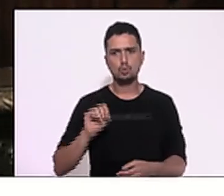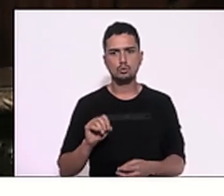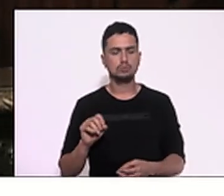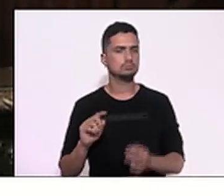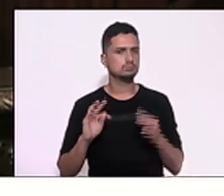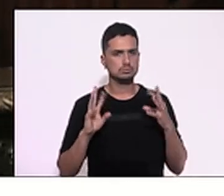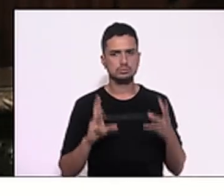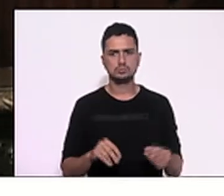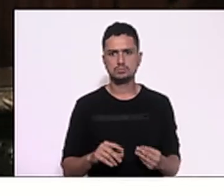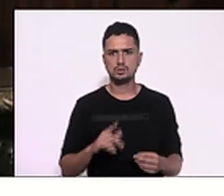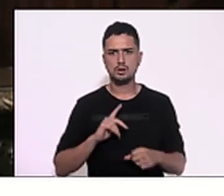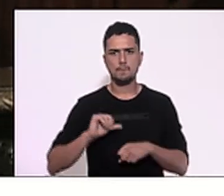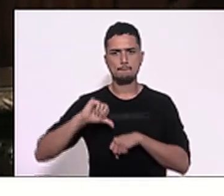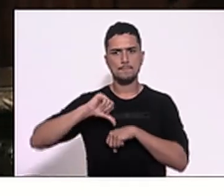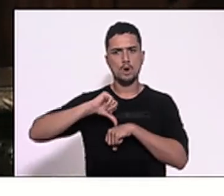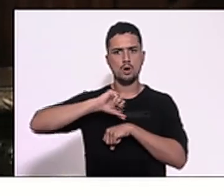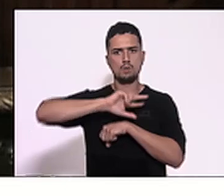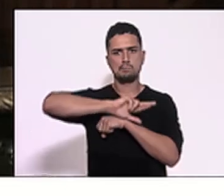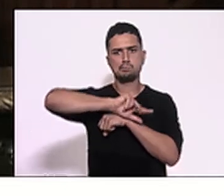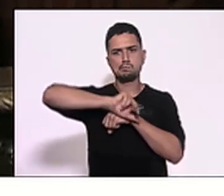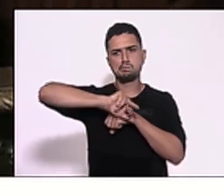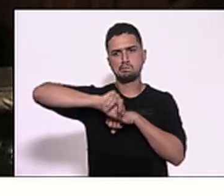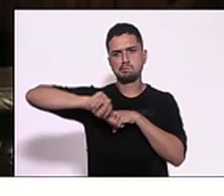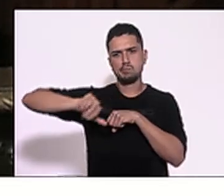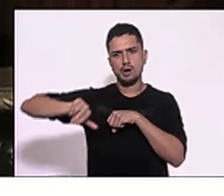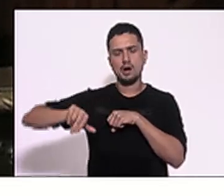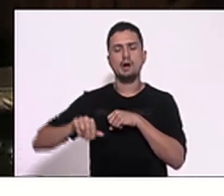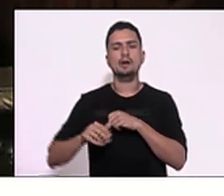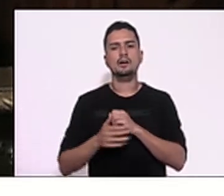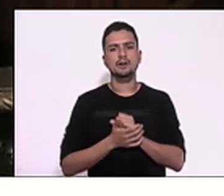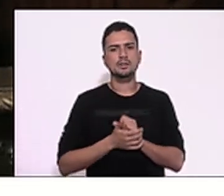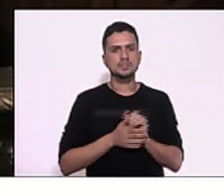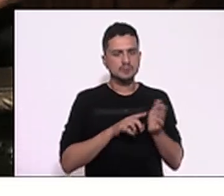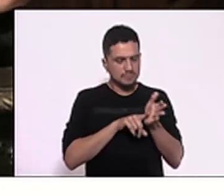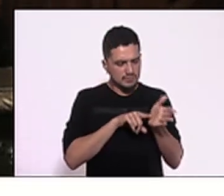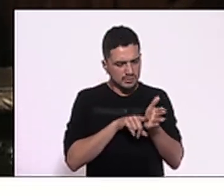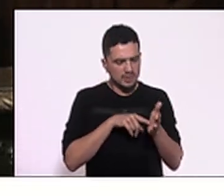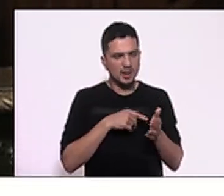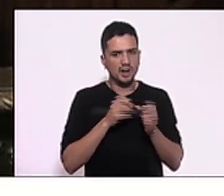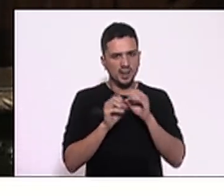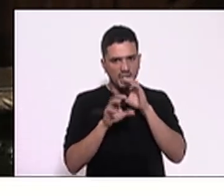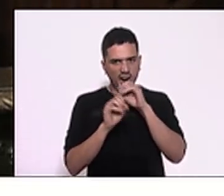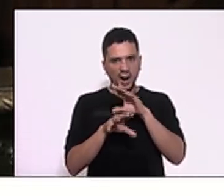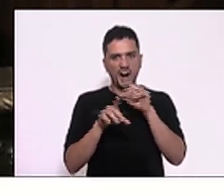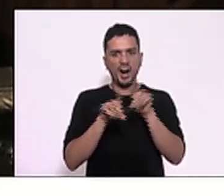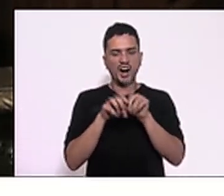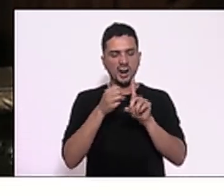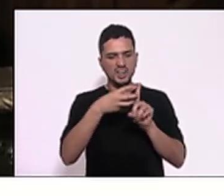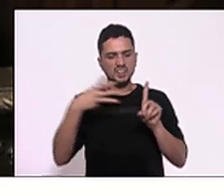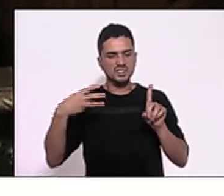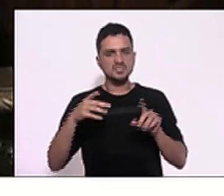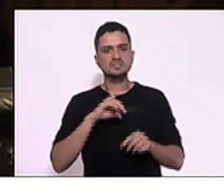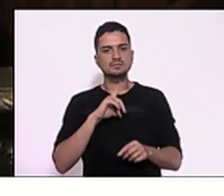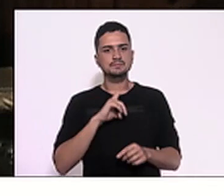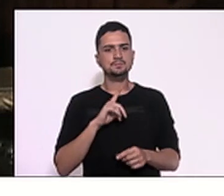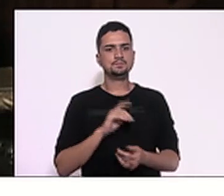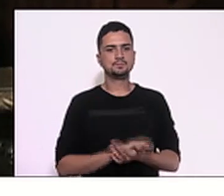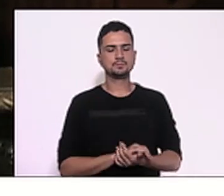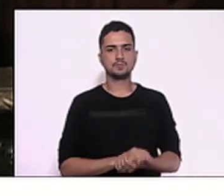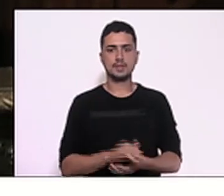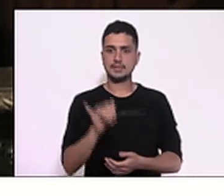funcionando exclusivamente na sua sede ali na Avenida Maracanã. Não, o Cefet hoje se faz presente em Nova Iguaçu, em Petrópolis, em Friburgo,